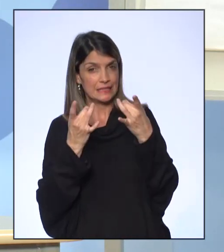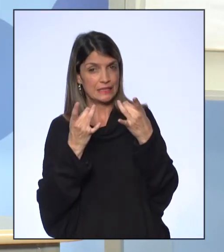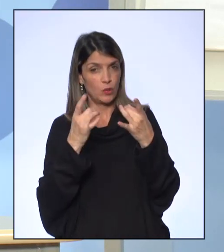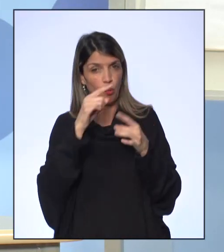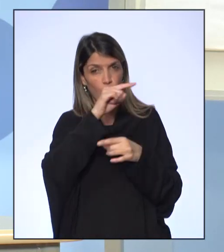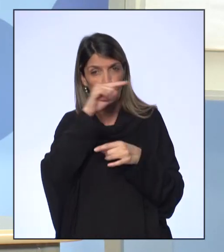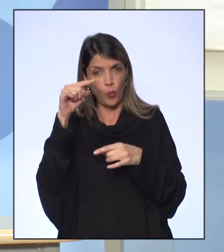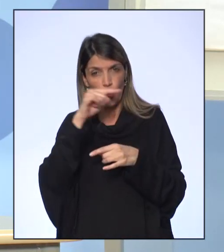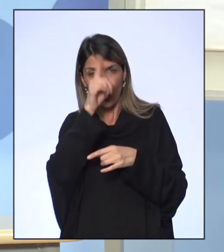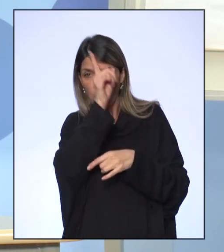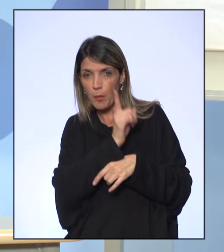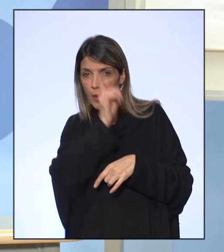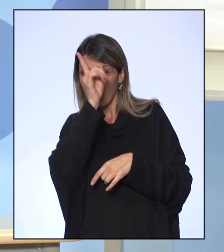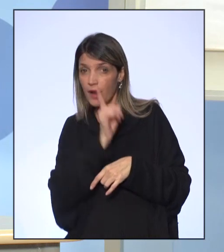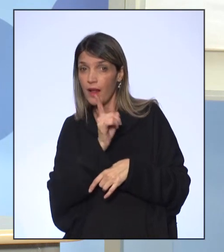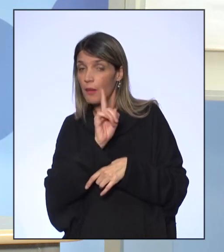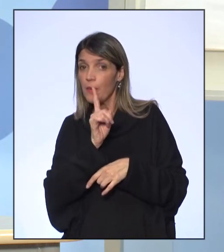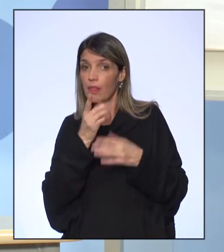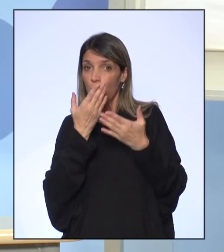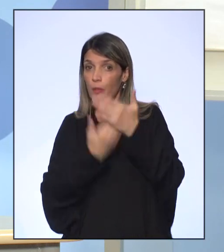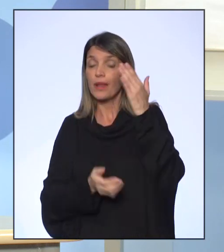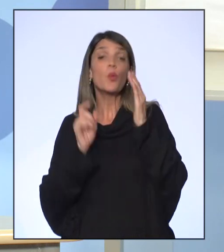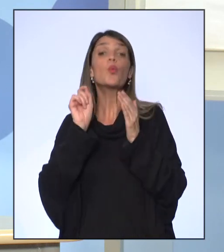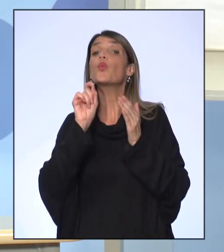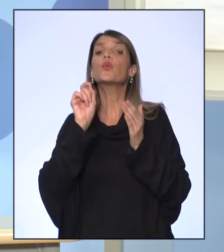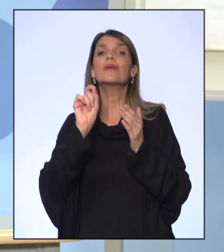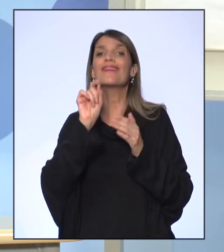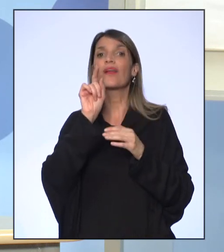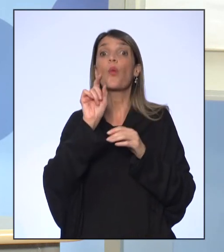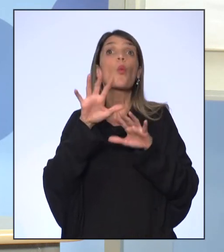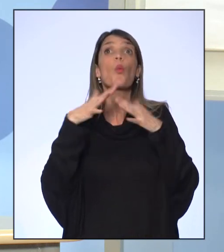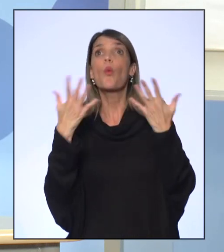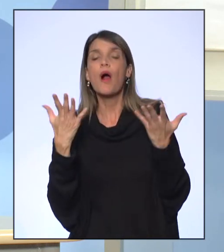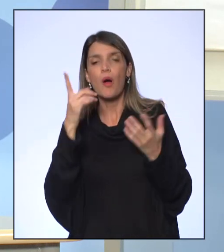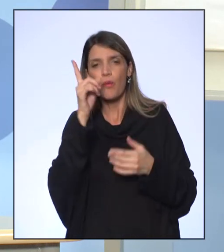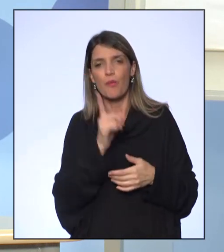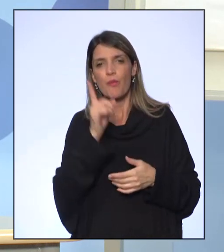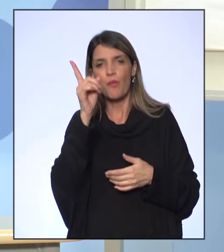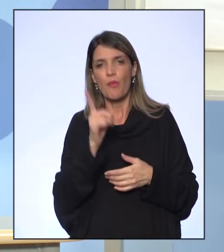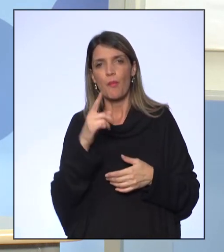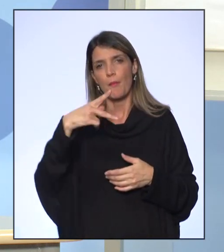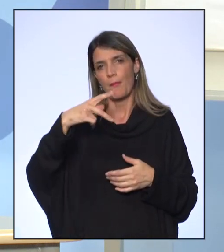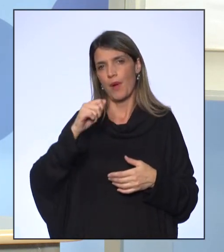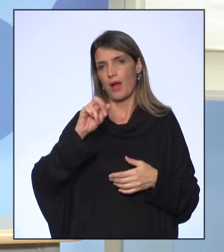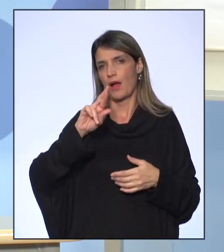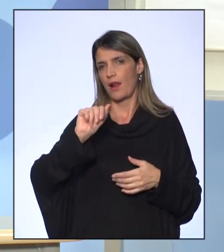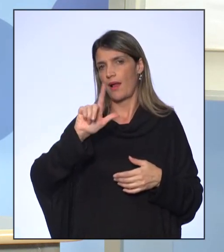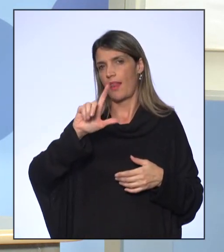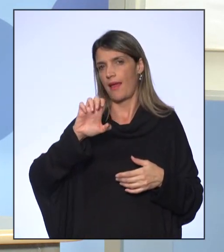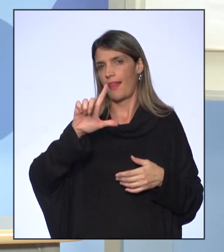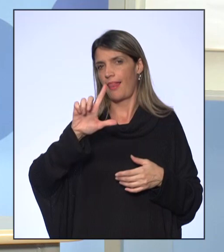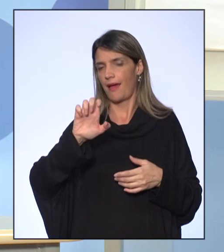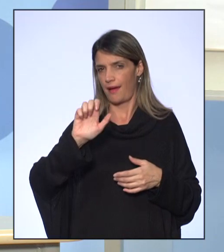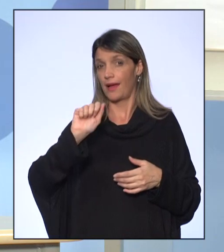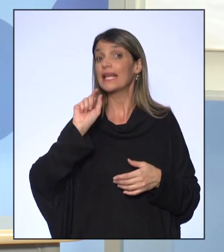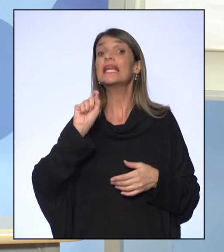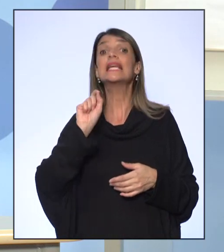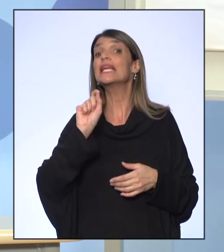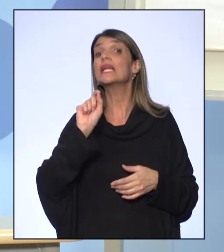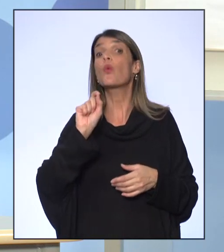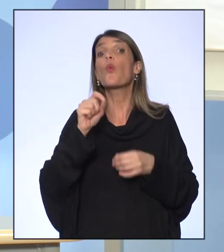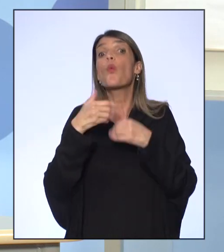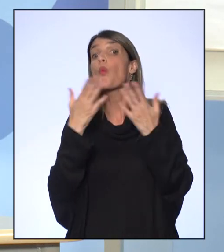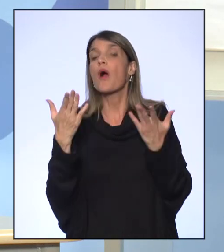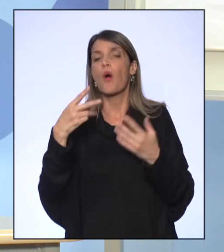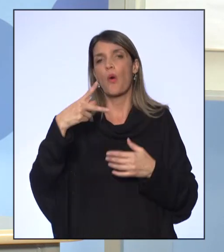paralelas, para não se perder no que é a paralela, né? Então, você enxergou as paralelas e quem que é a proporção, né? Tomar muito